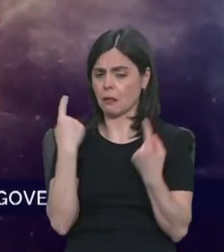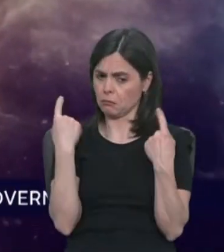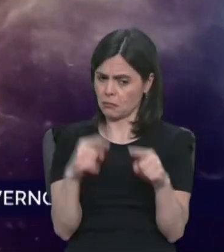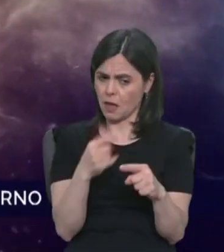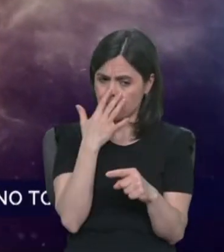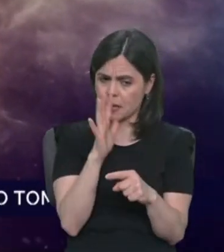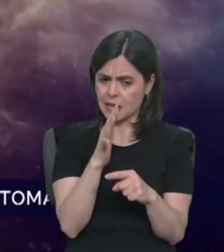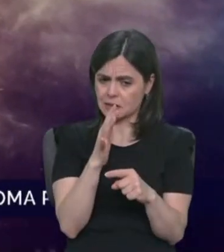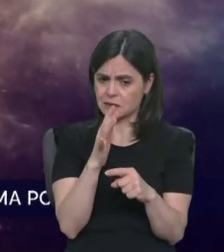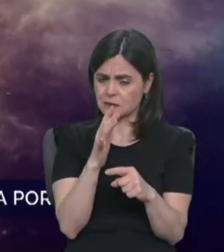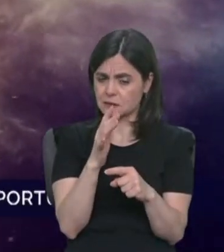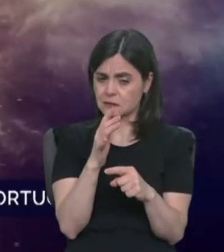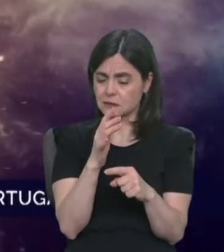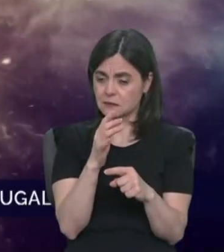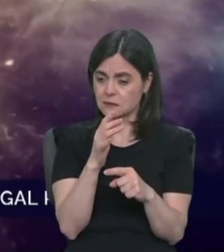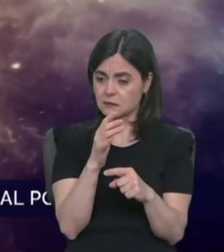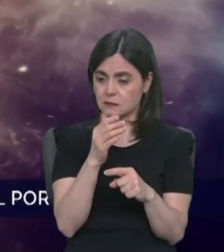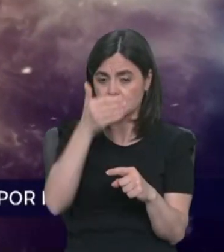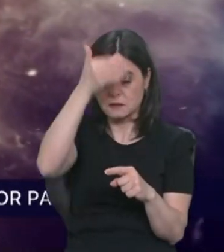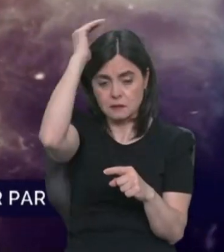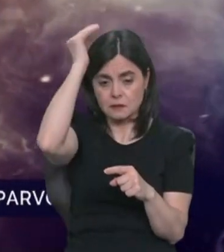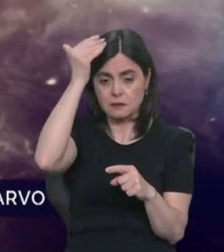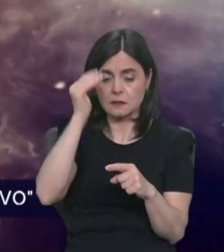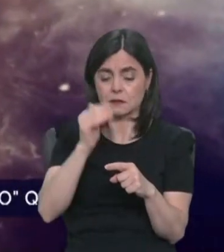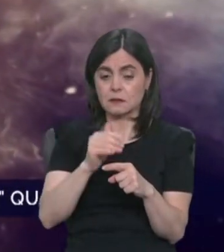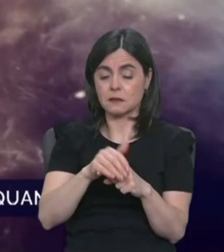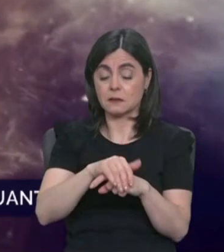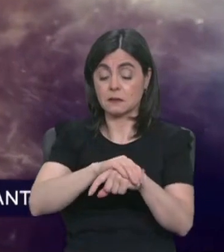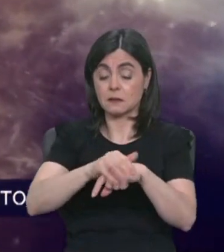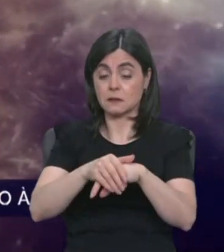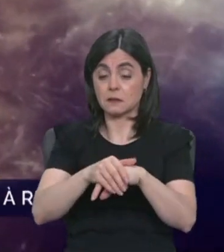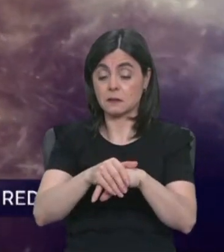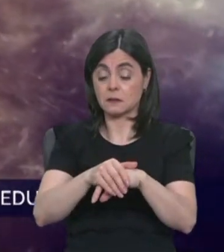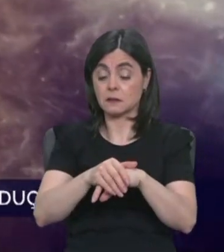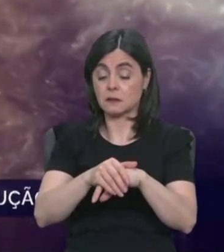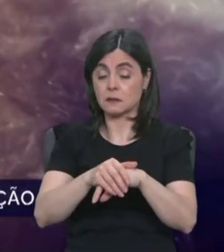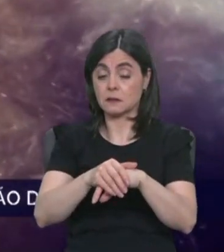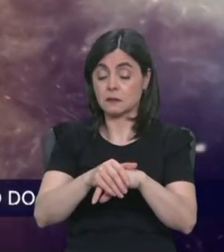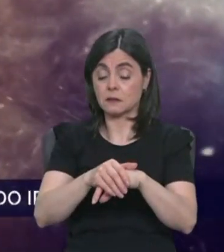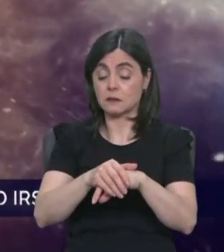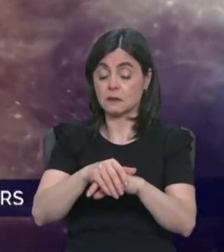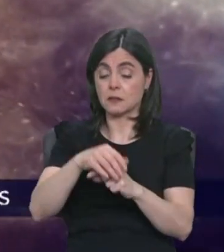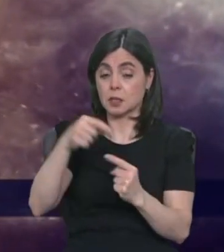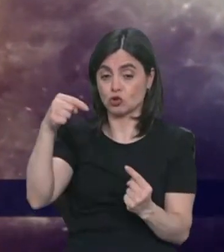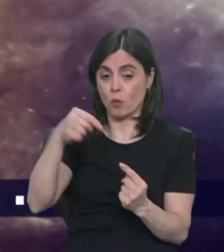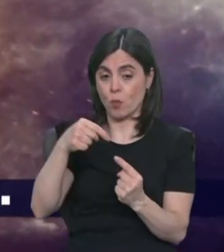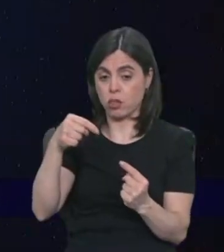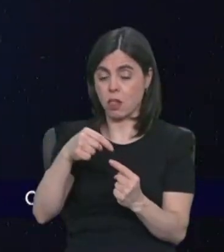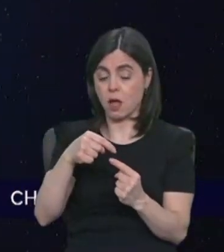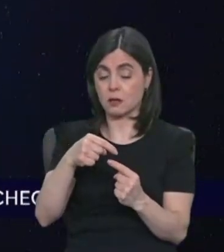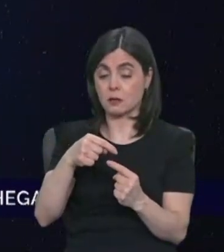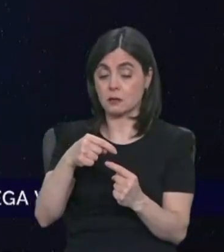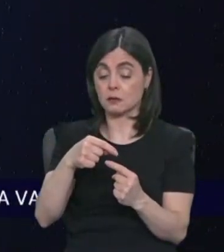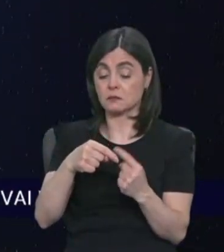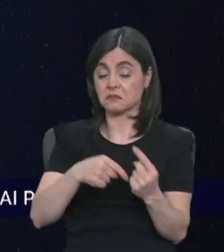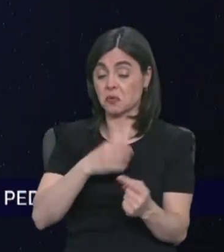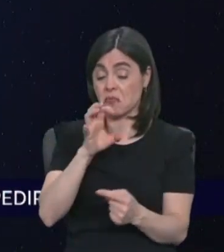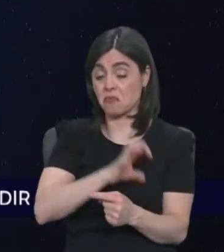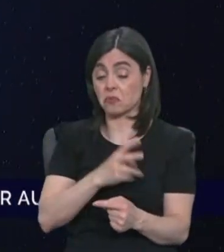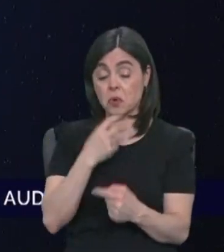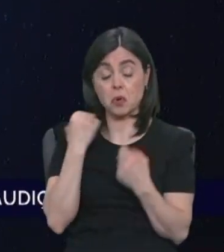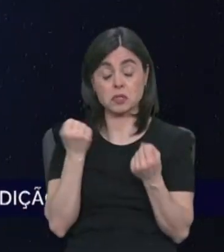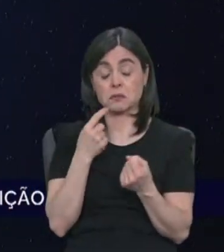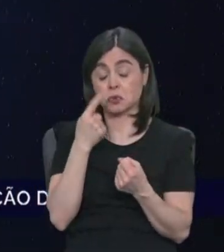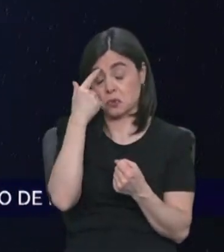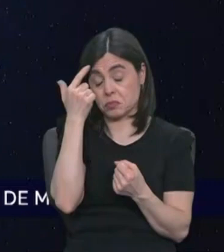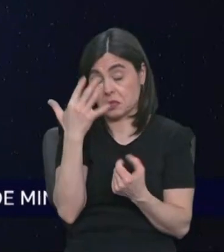de um capachinho. Um capachinho magnético, ou seja, na sua zona polar, de alguma forma que nós ainda não conseguimos